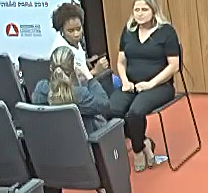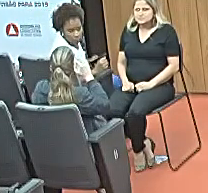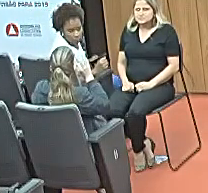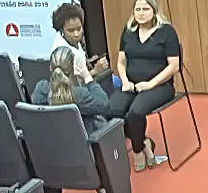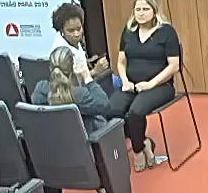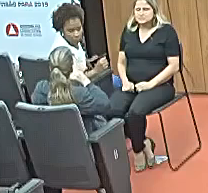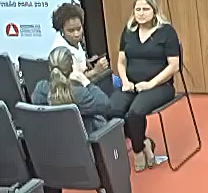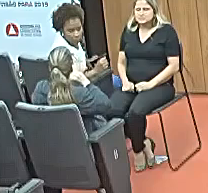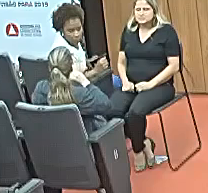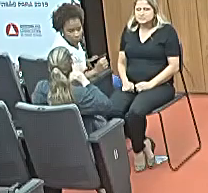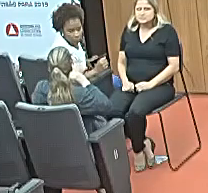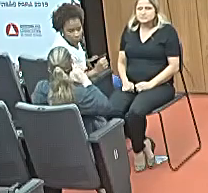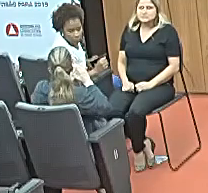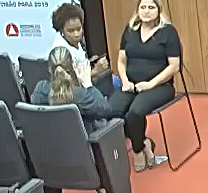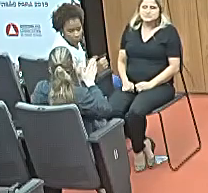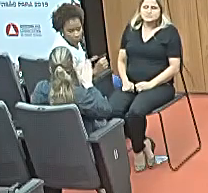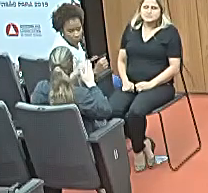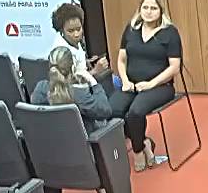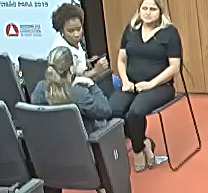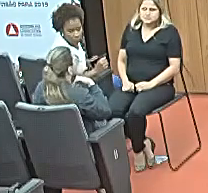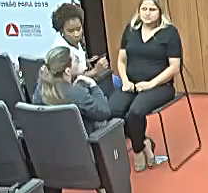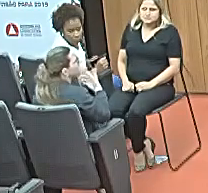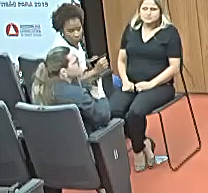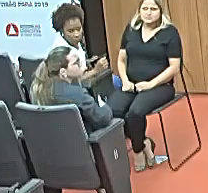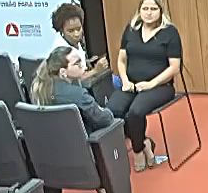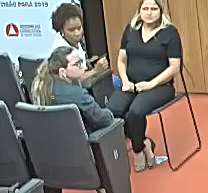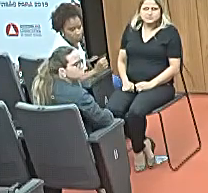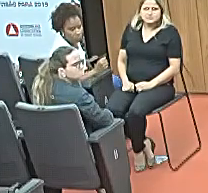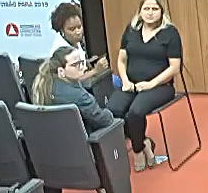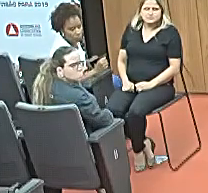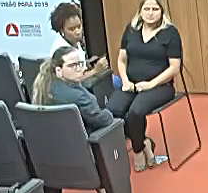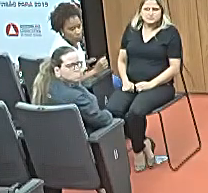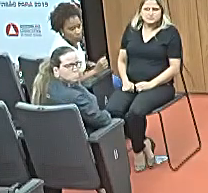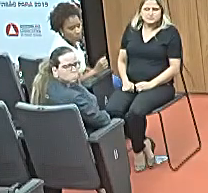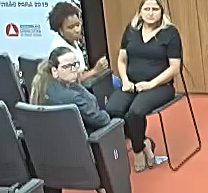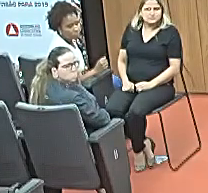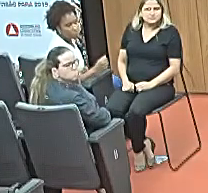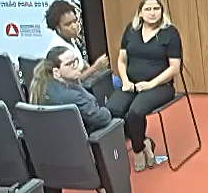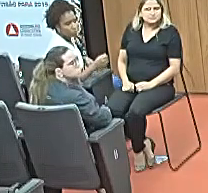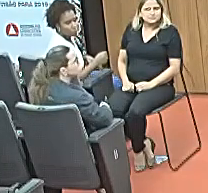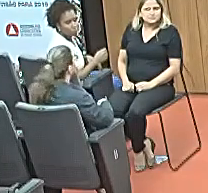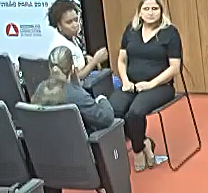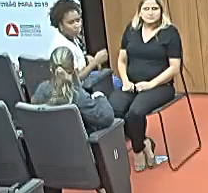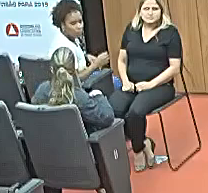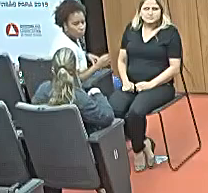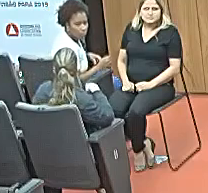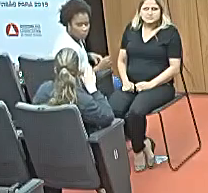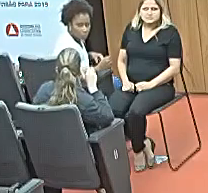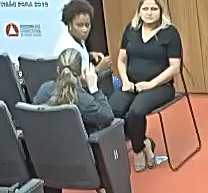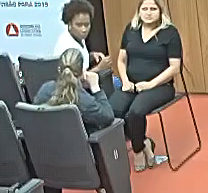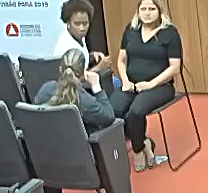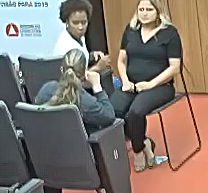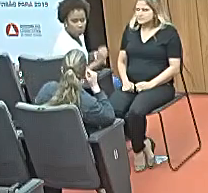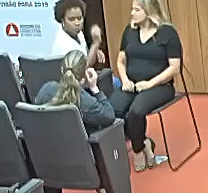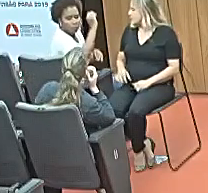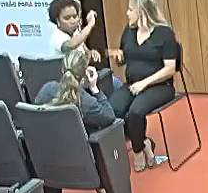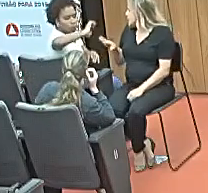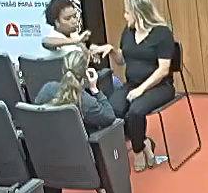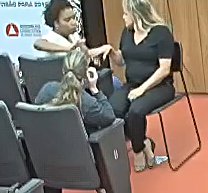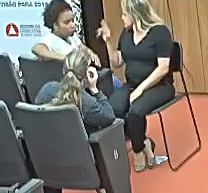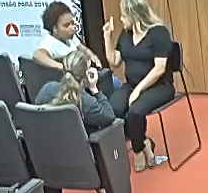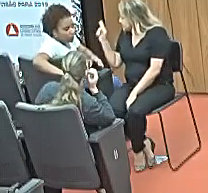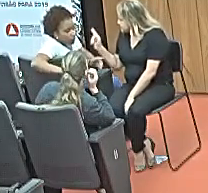é prioridade que eu entendo que é prioridade porque foi é proposta o ano passado e não